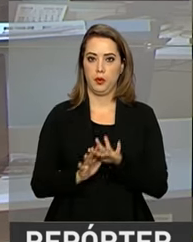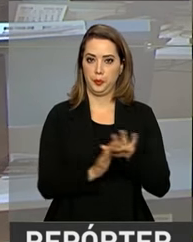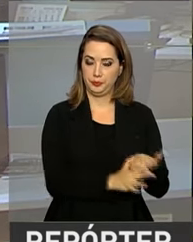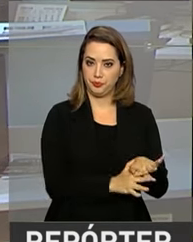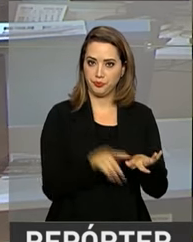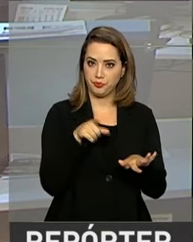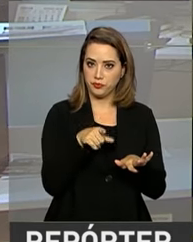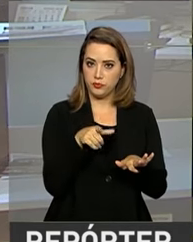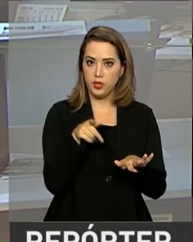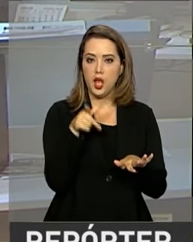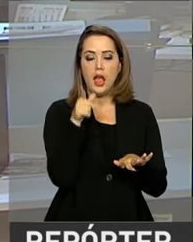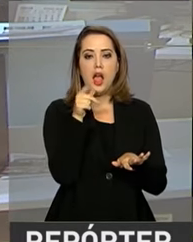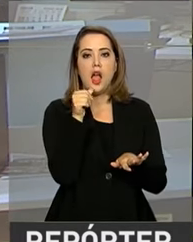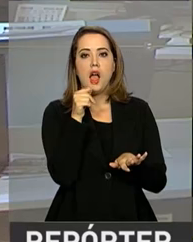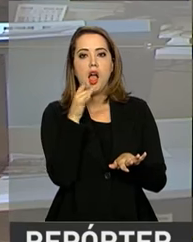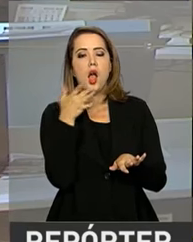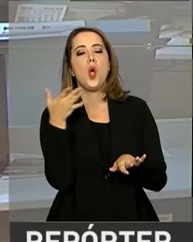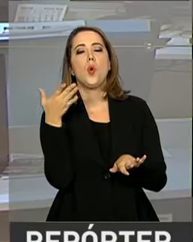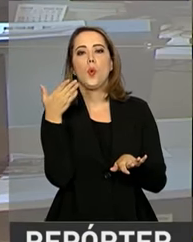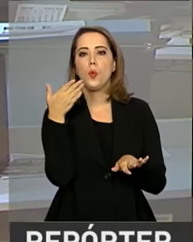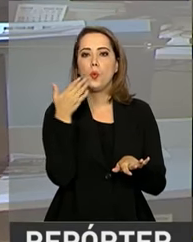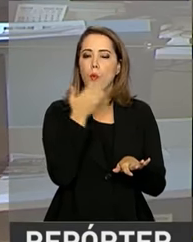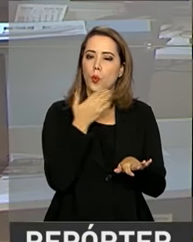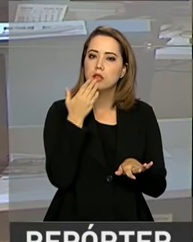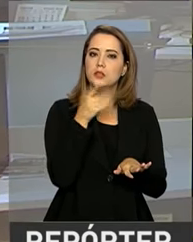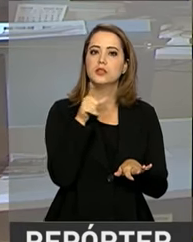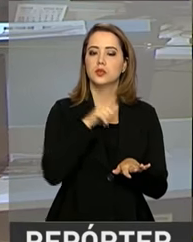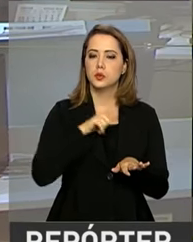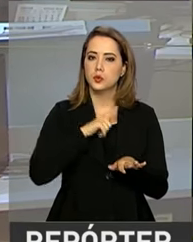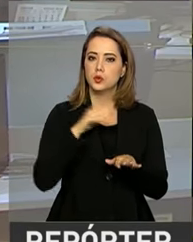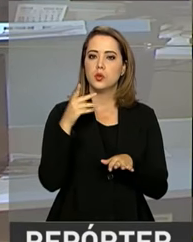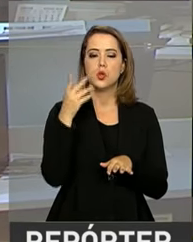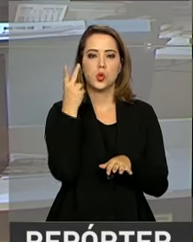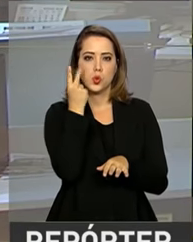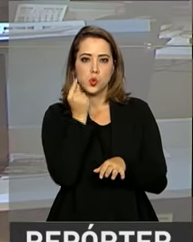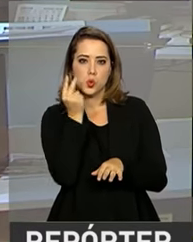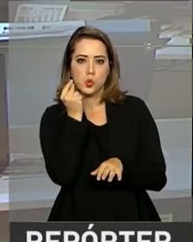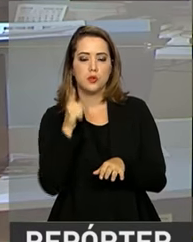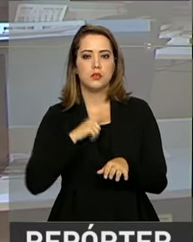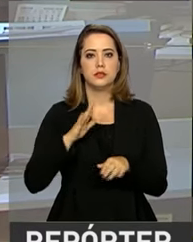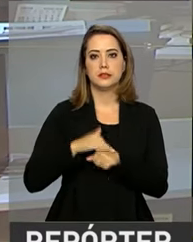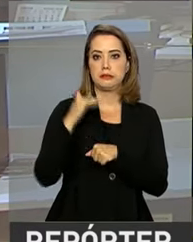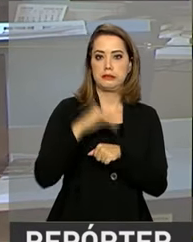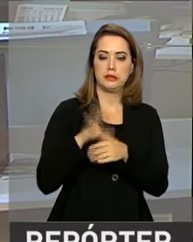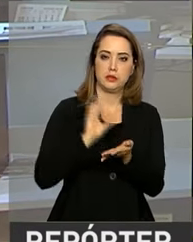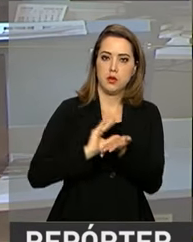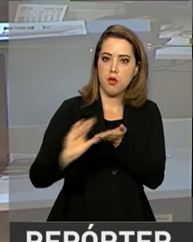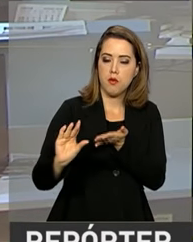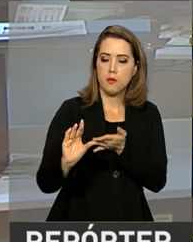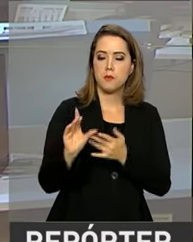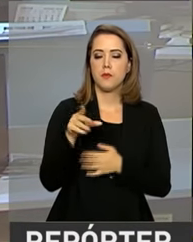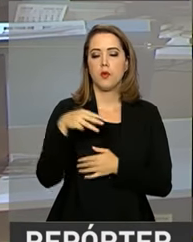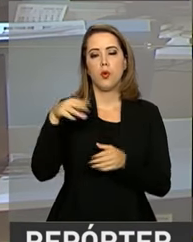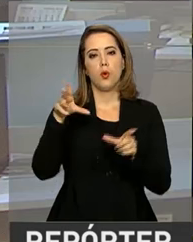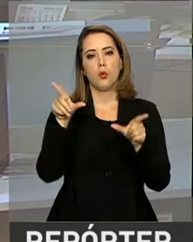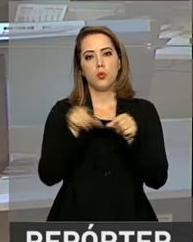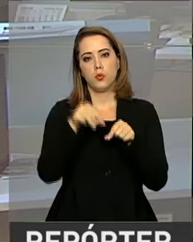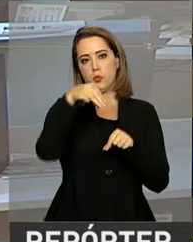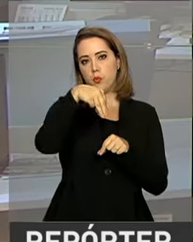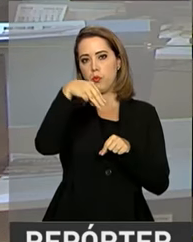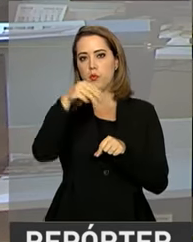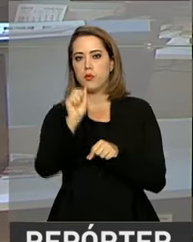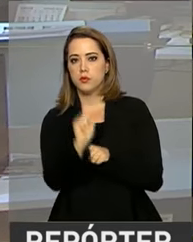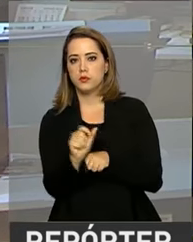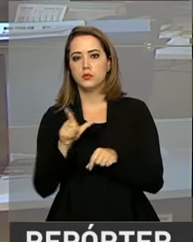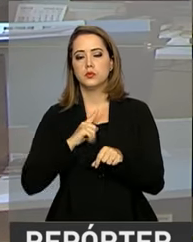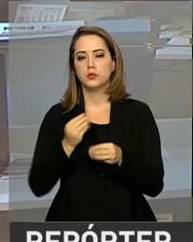no Ceará terá mais recursos. O Ministério do Meio Ambiente vai repassar mais de 2 milhões de reais para melhorar